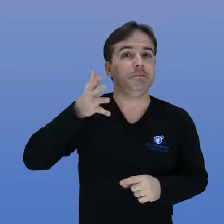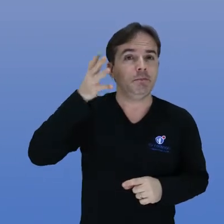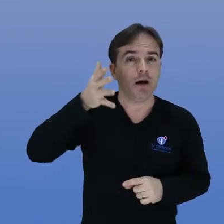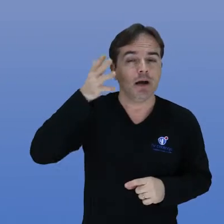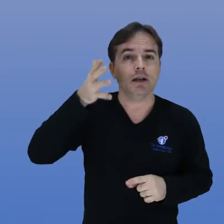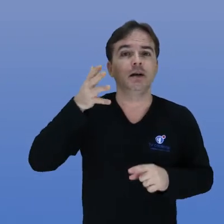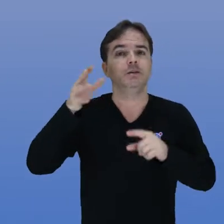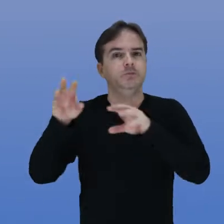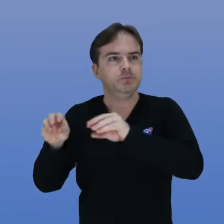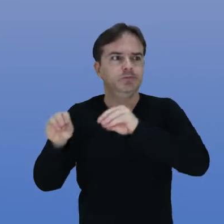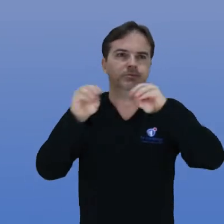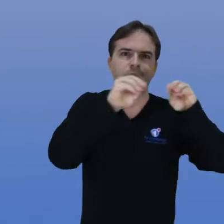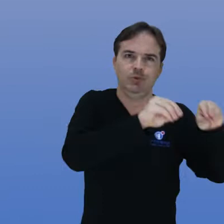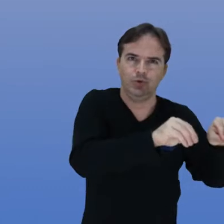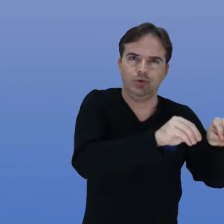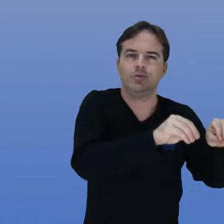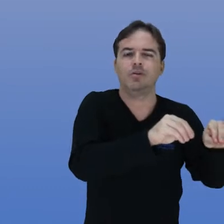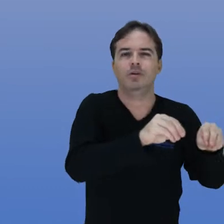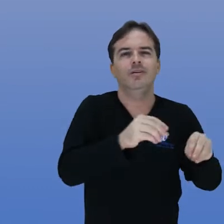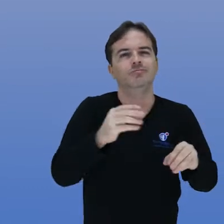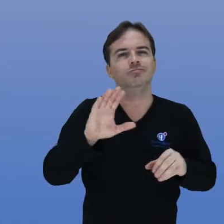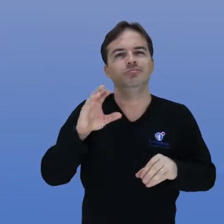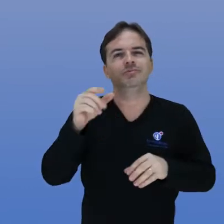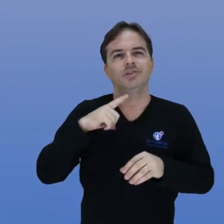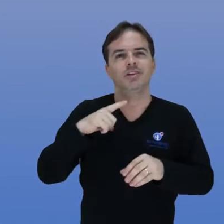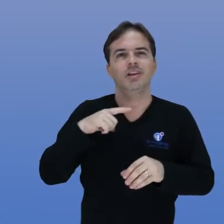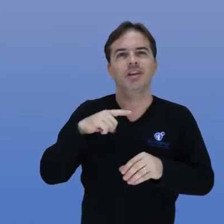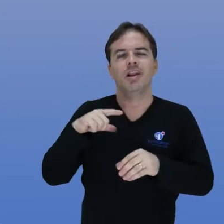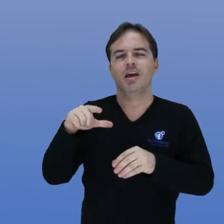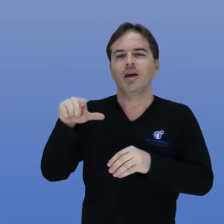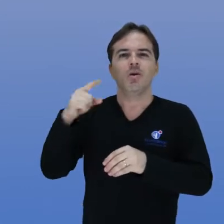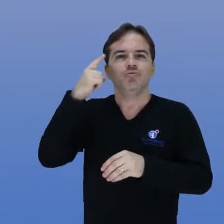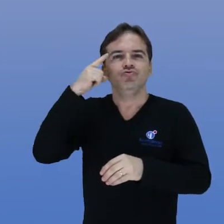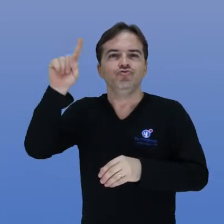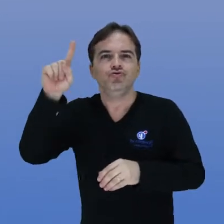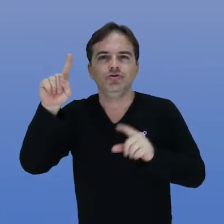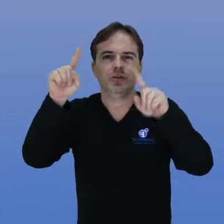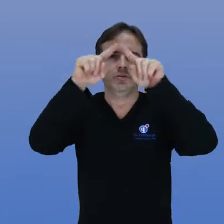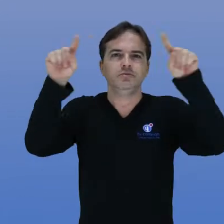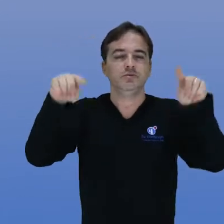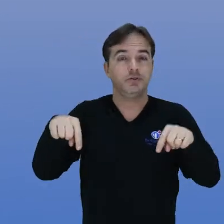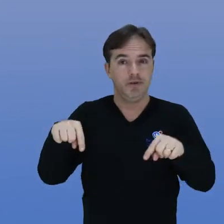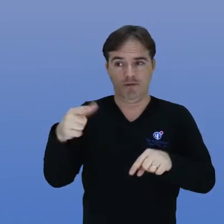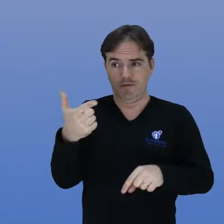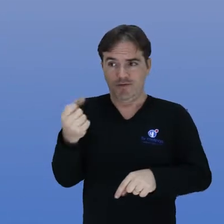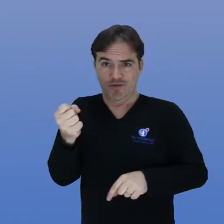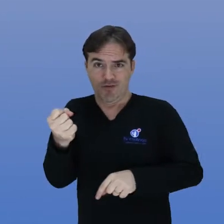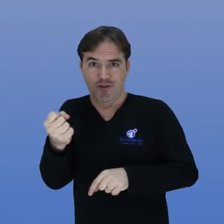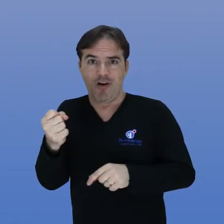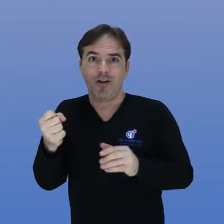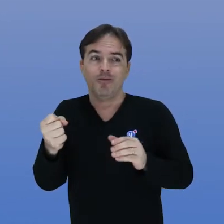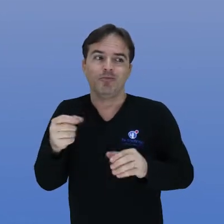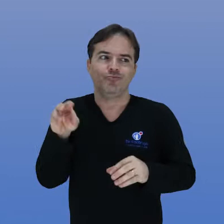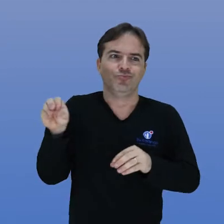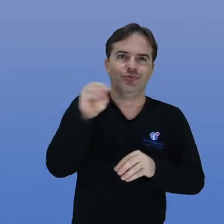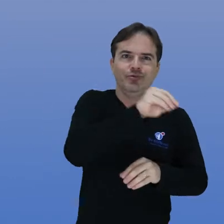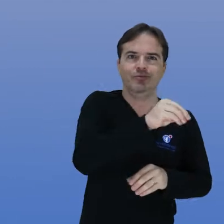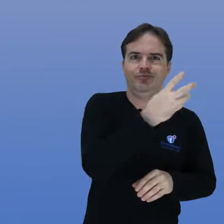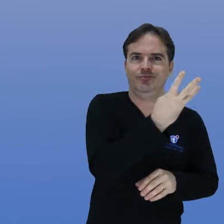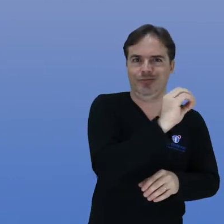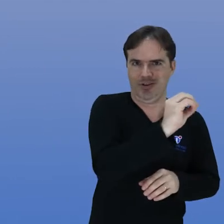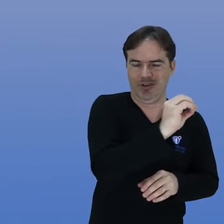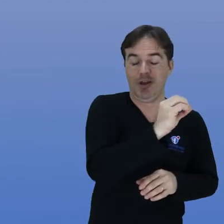essa palestra foi adiada devido a mudança do com facultativo do dia do servidor do dia 28 para o dia trinta